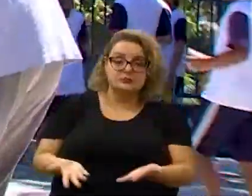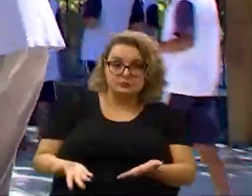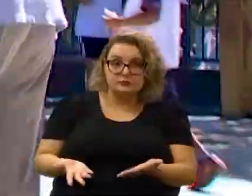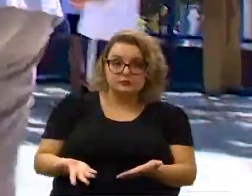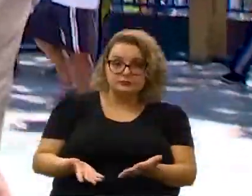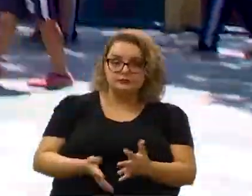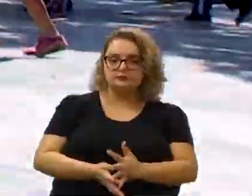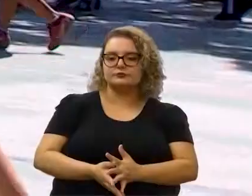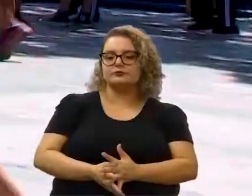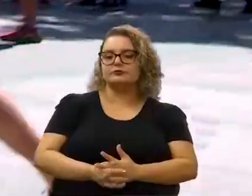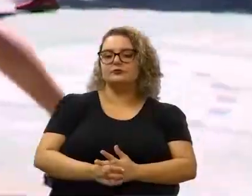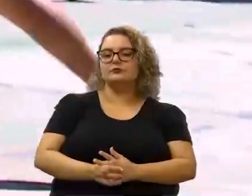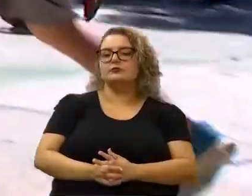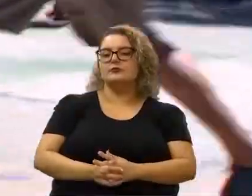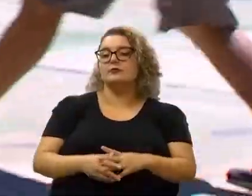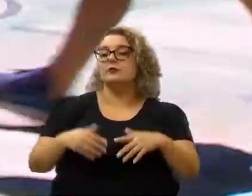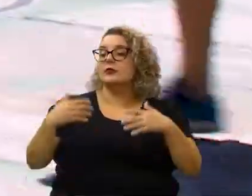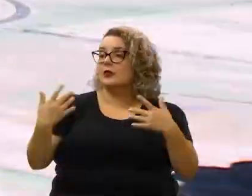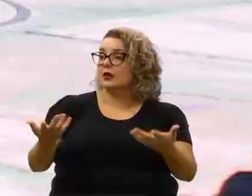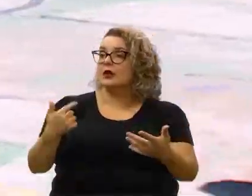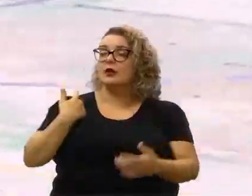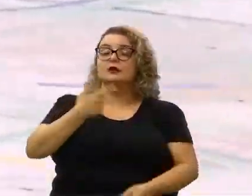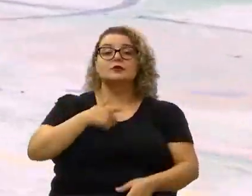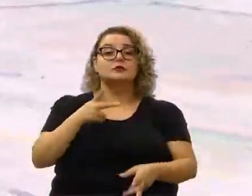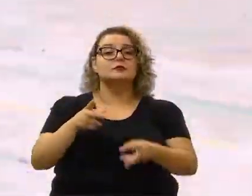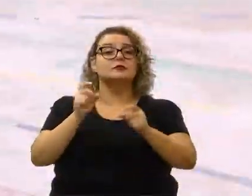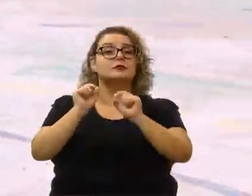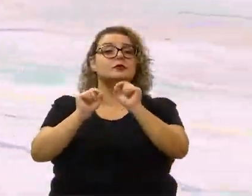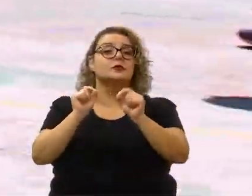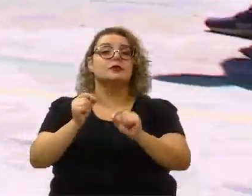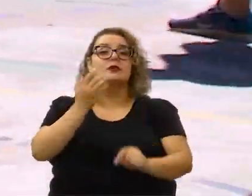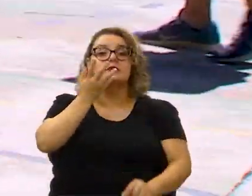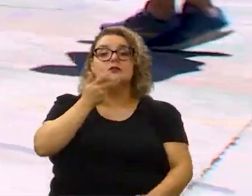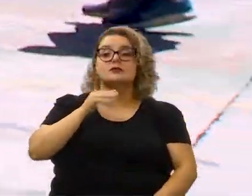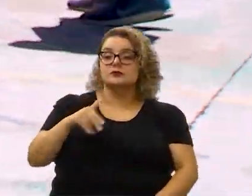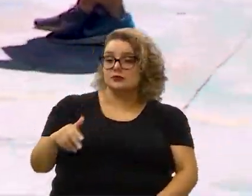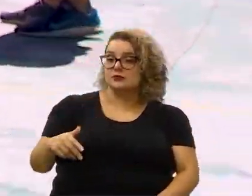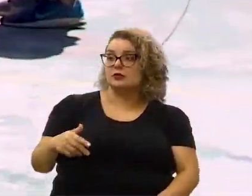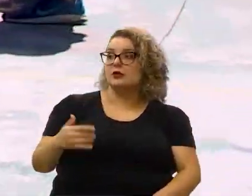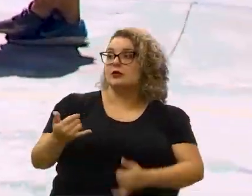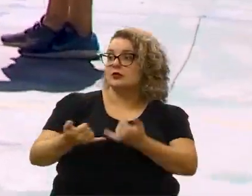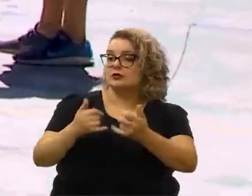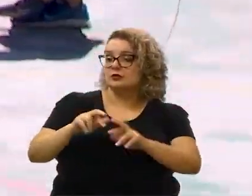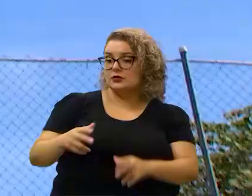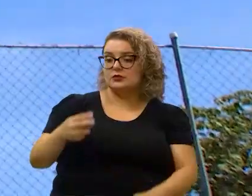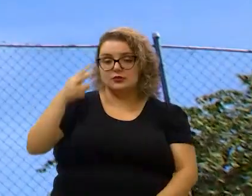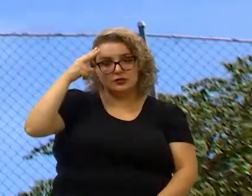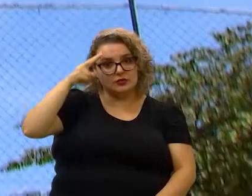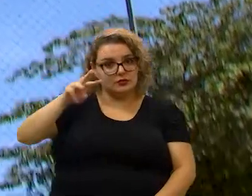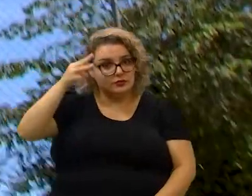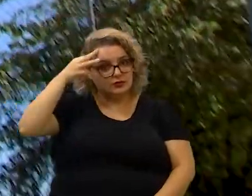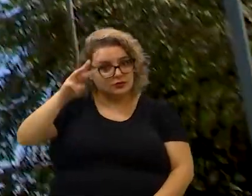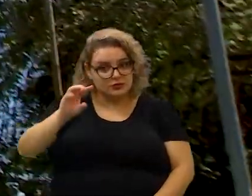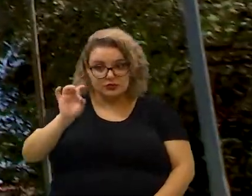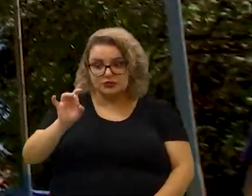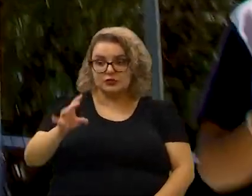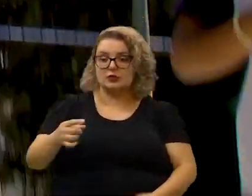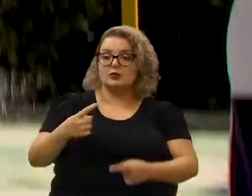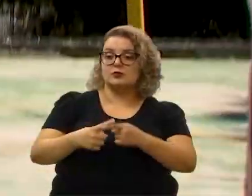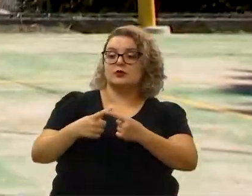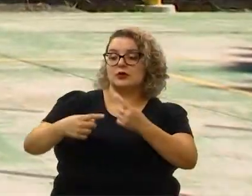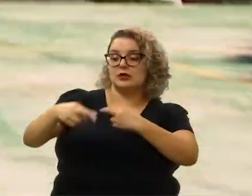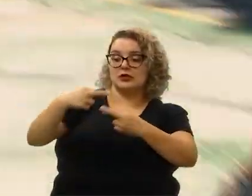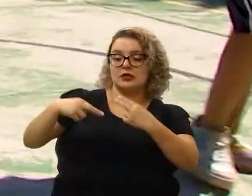lado. Né? E aí nós identificamos que essa criança brinca com esse brinquedo só 2 ou 3 dias,